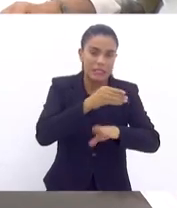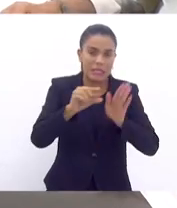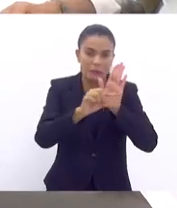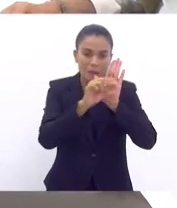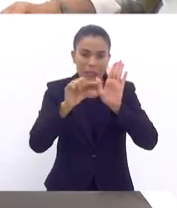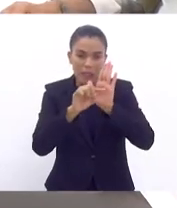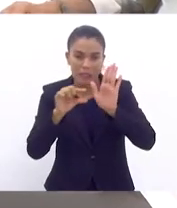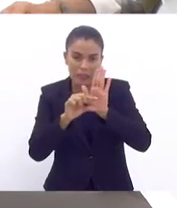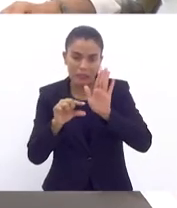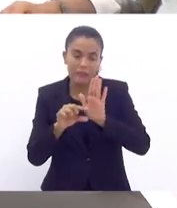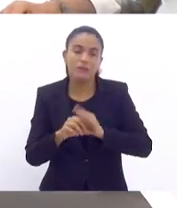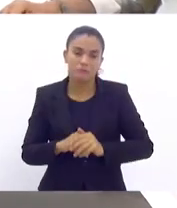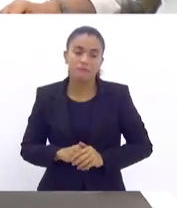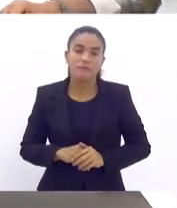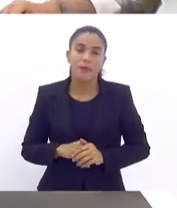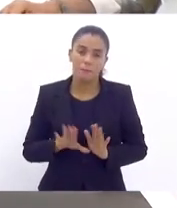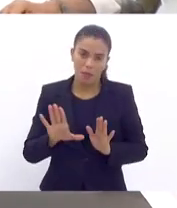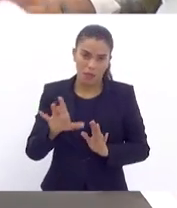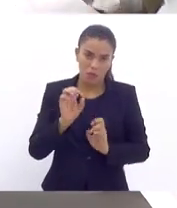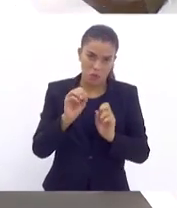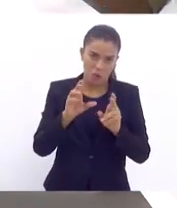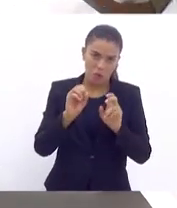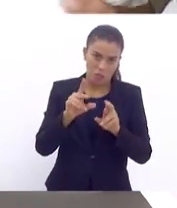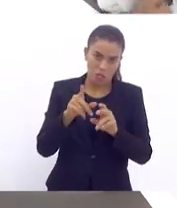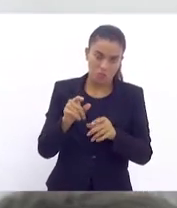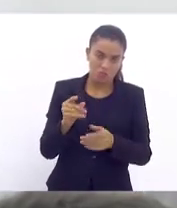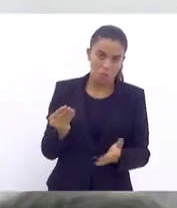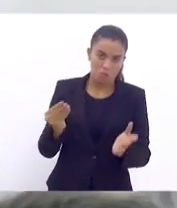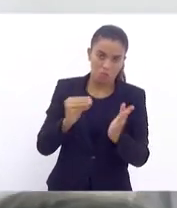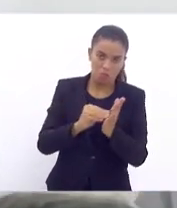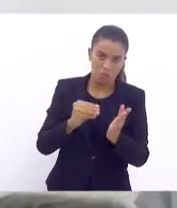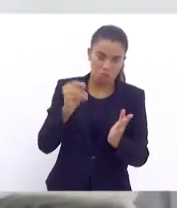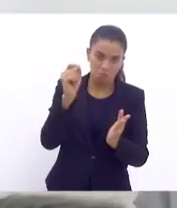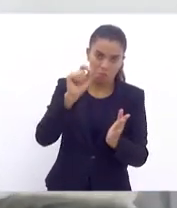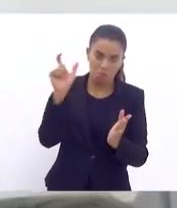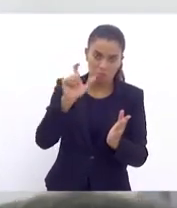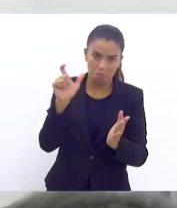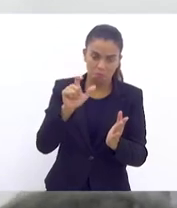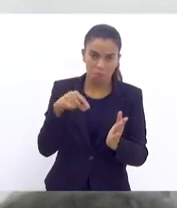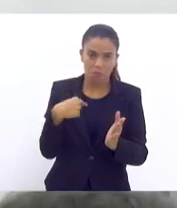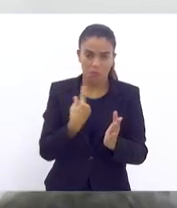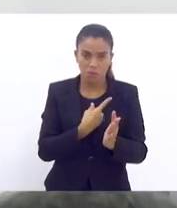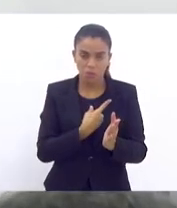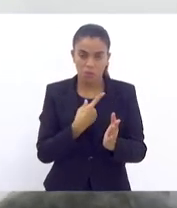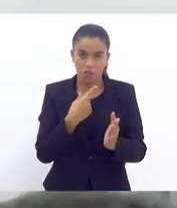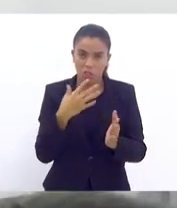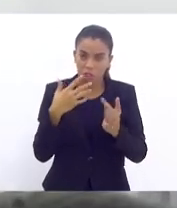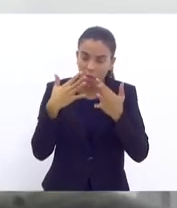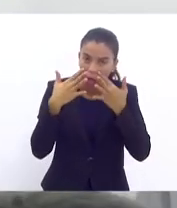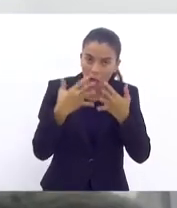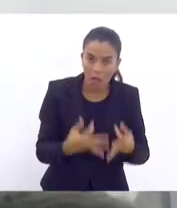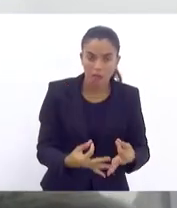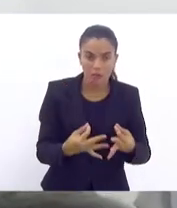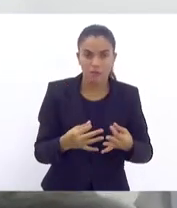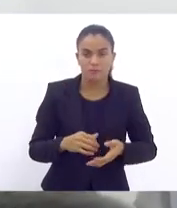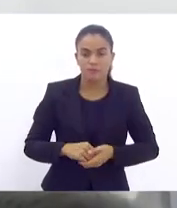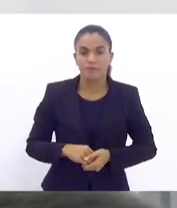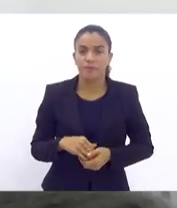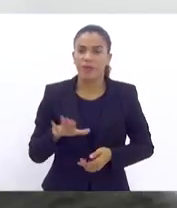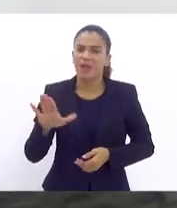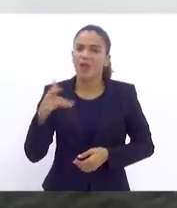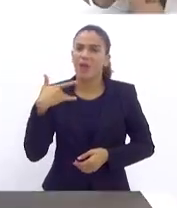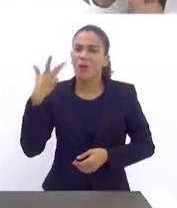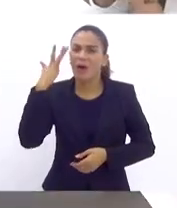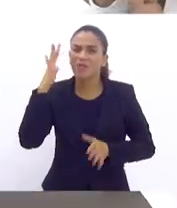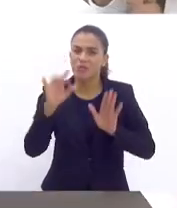enfim mas tá feito aqui o alerta para que a gente possa nos atentarmos a isso mas Presidente eu tenho a pressão de